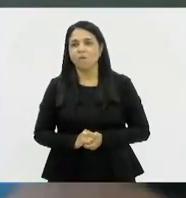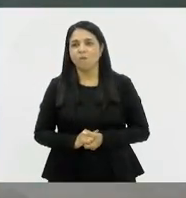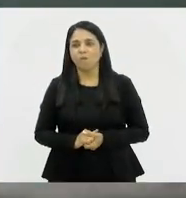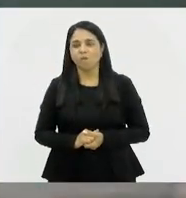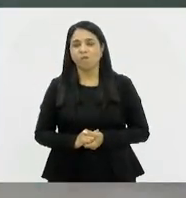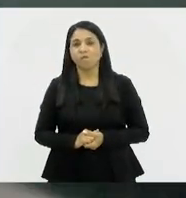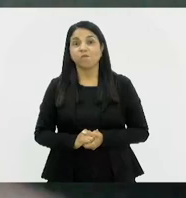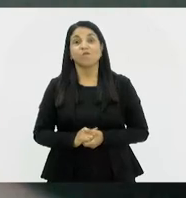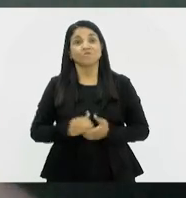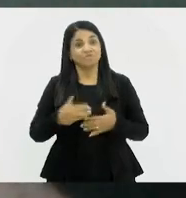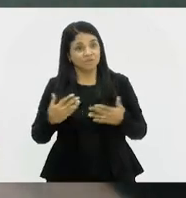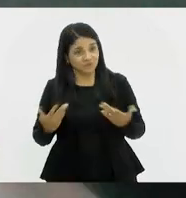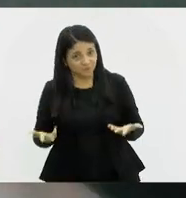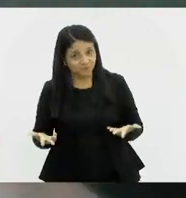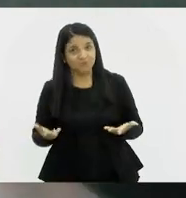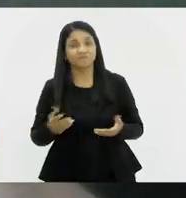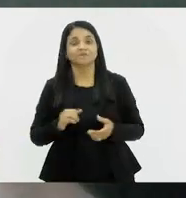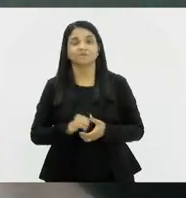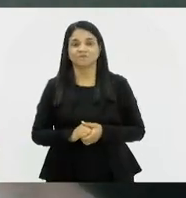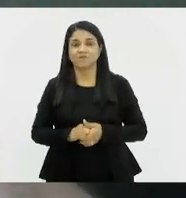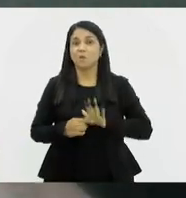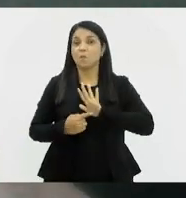Então, isso já